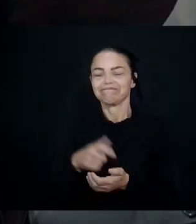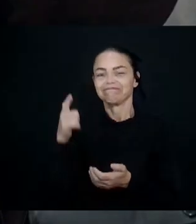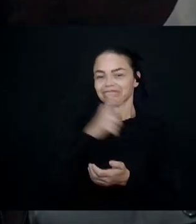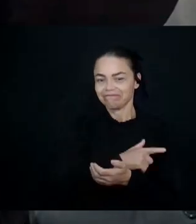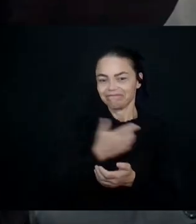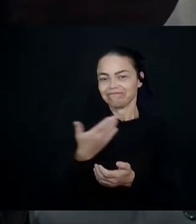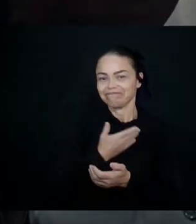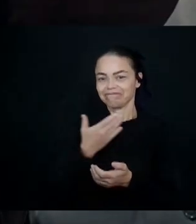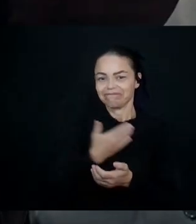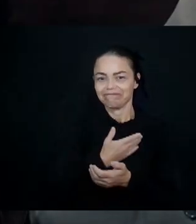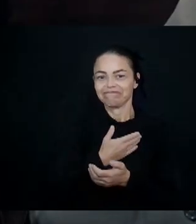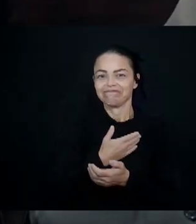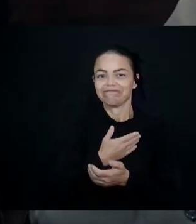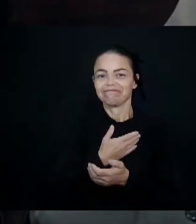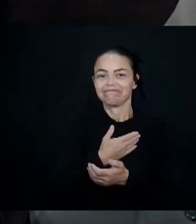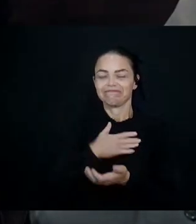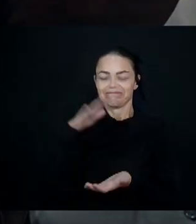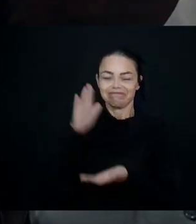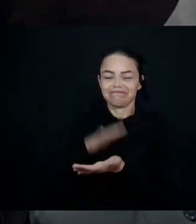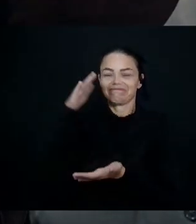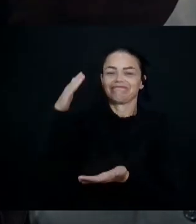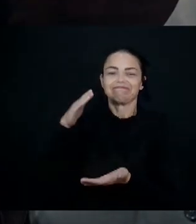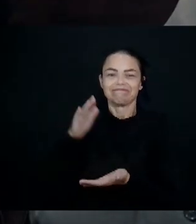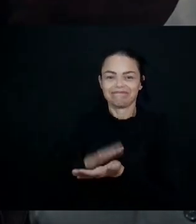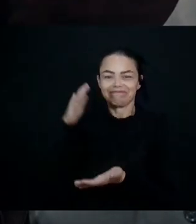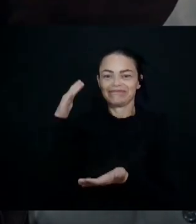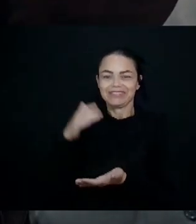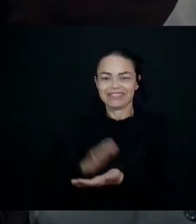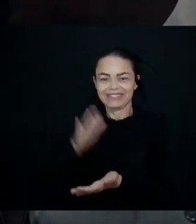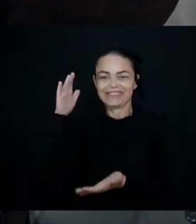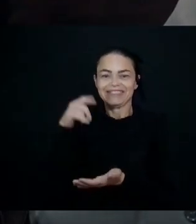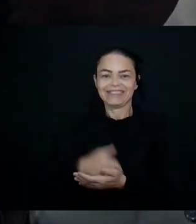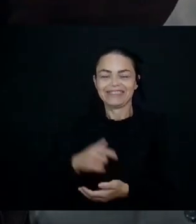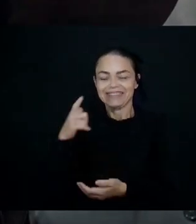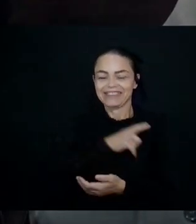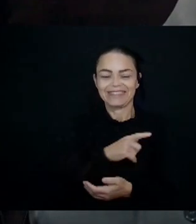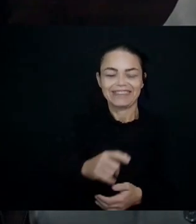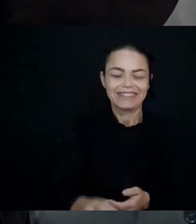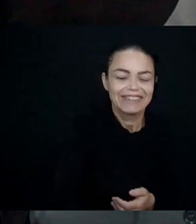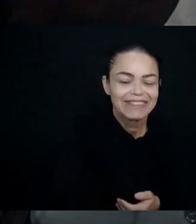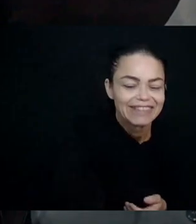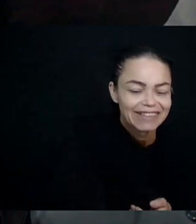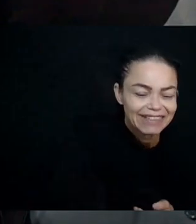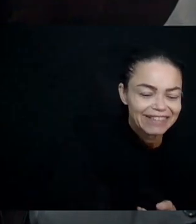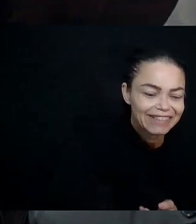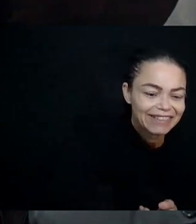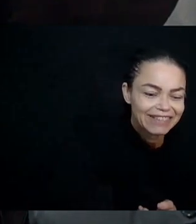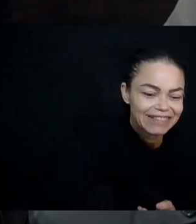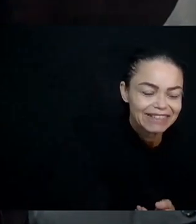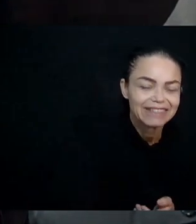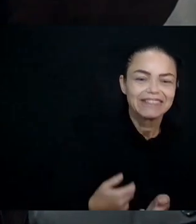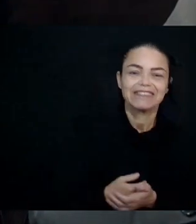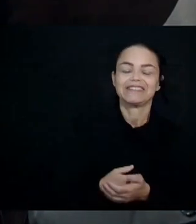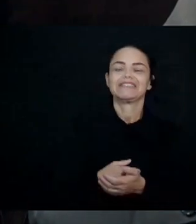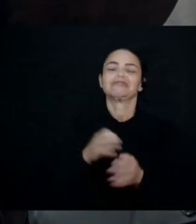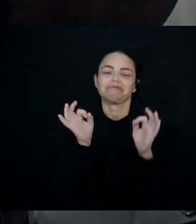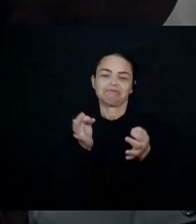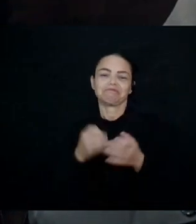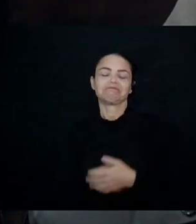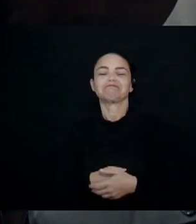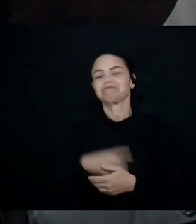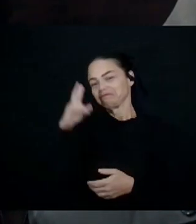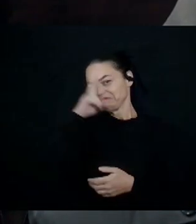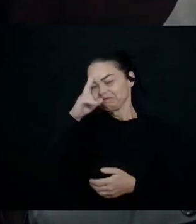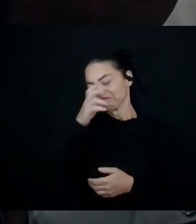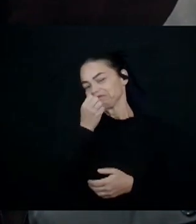um bafo. Olha! Então, com certeza, traz uma experiência, né? Com certeza traz umas lembranças